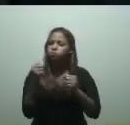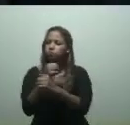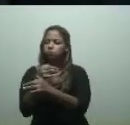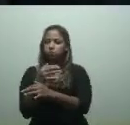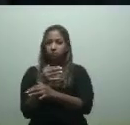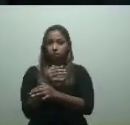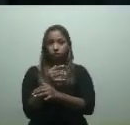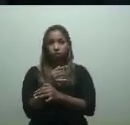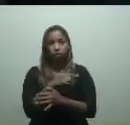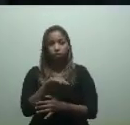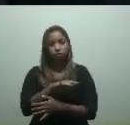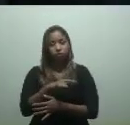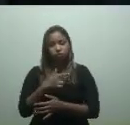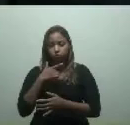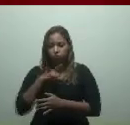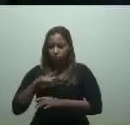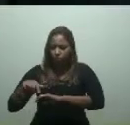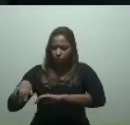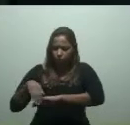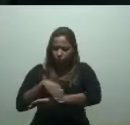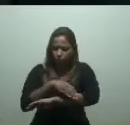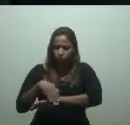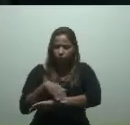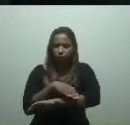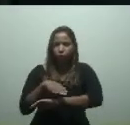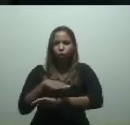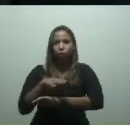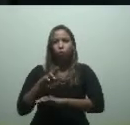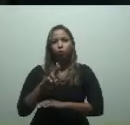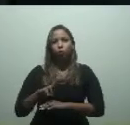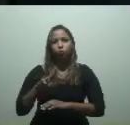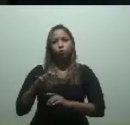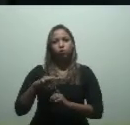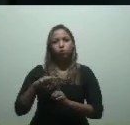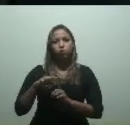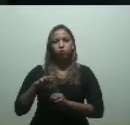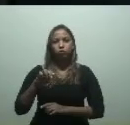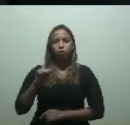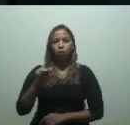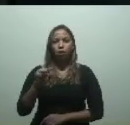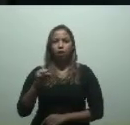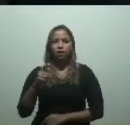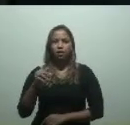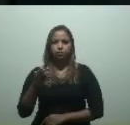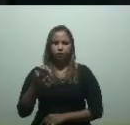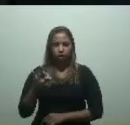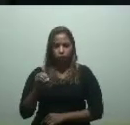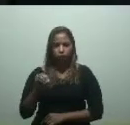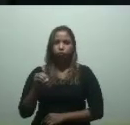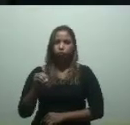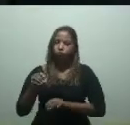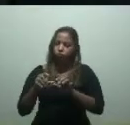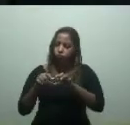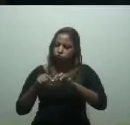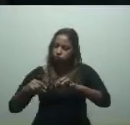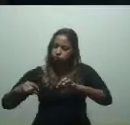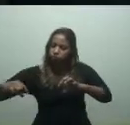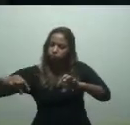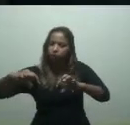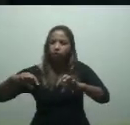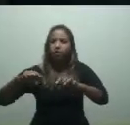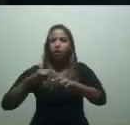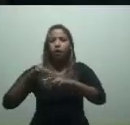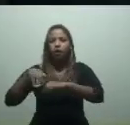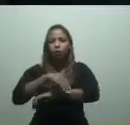seja realizada a pavimentação pelo método asfáltico no anel viário da rua Tomás Antônio